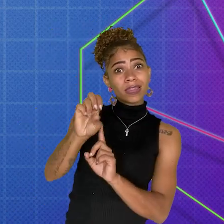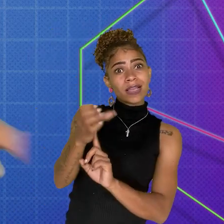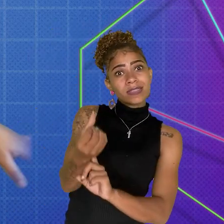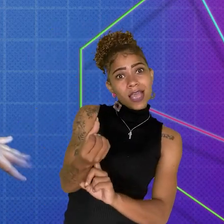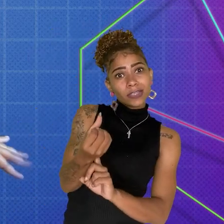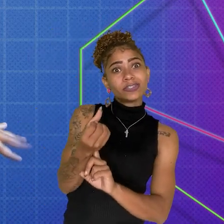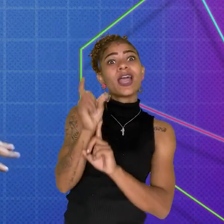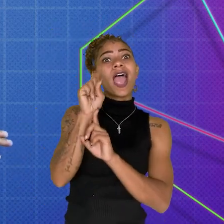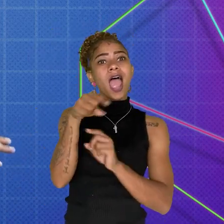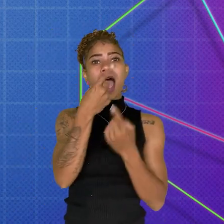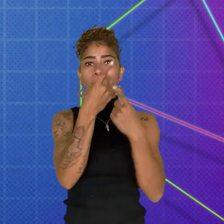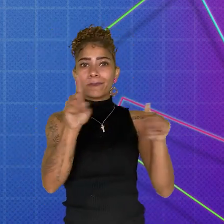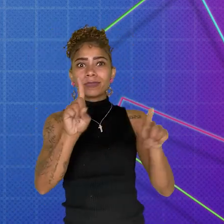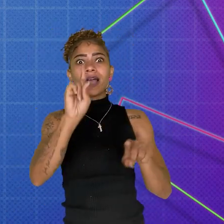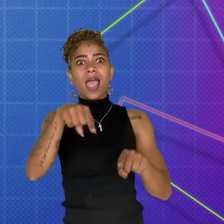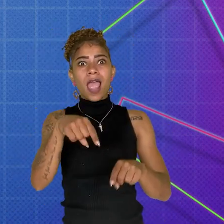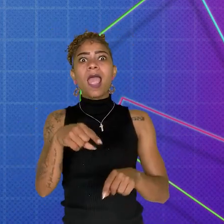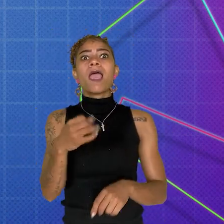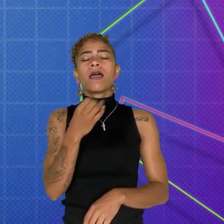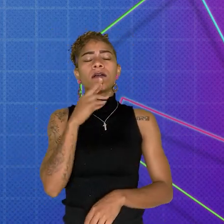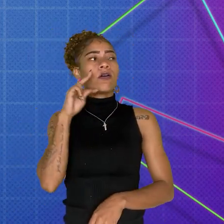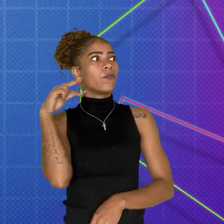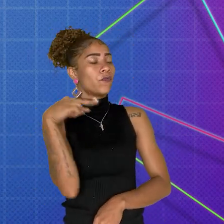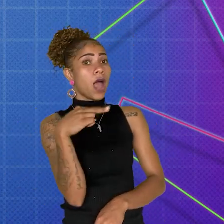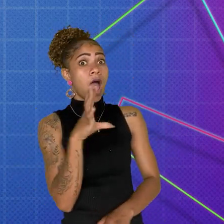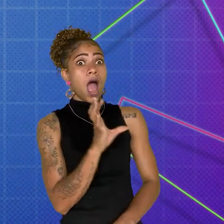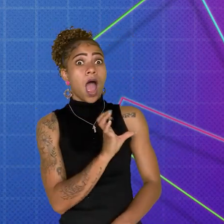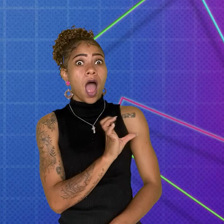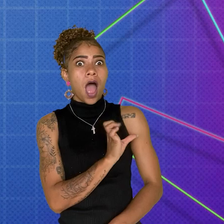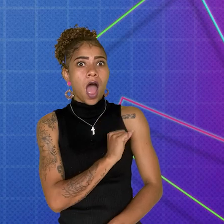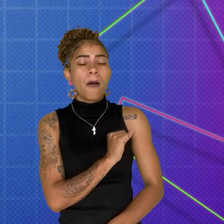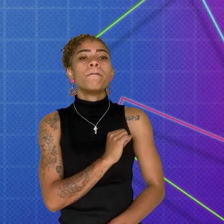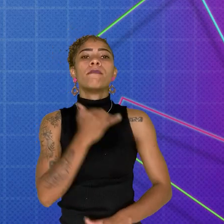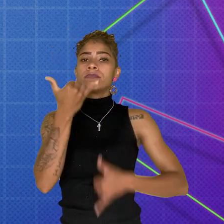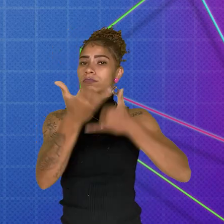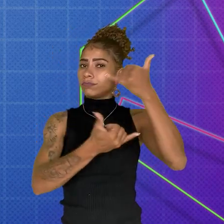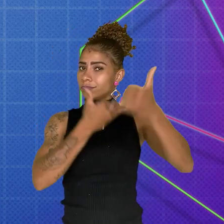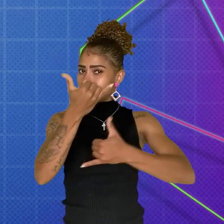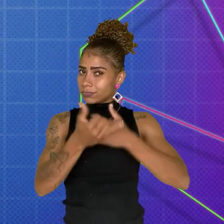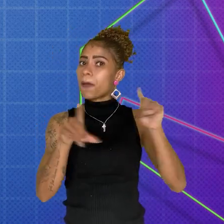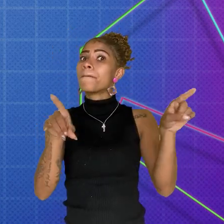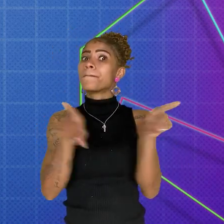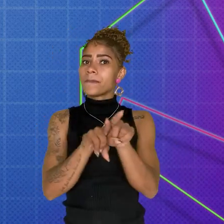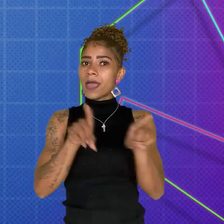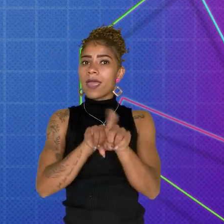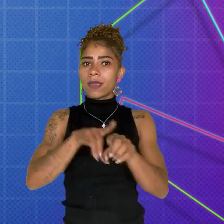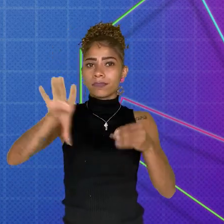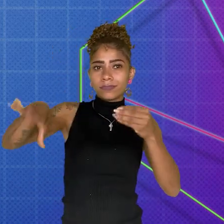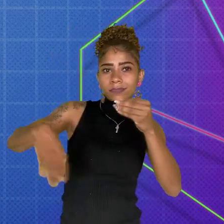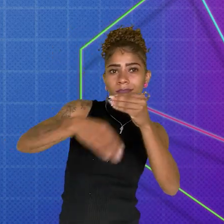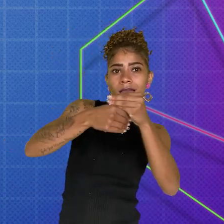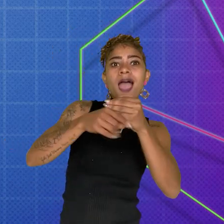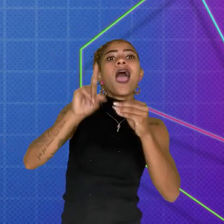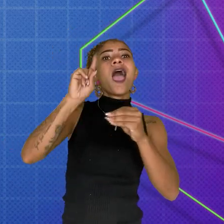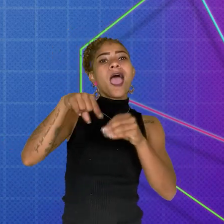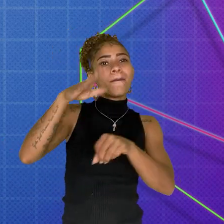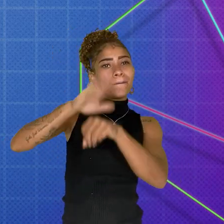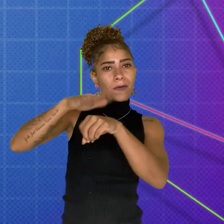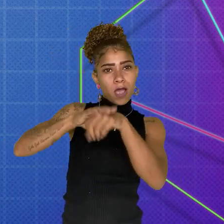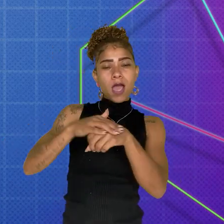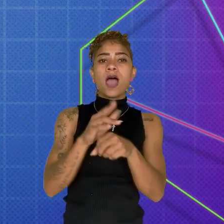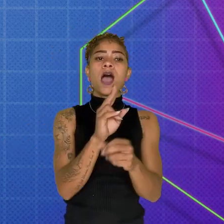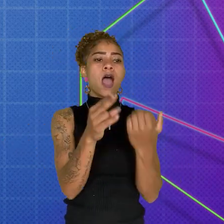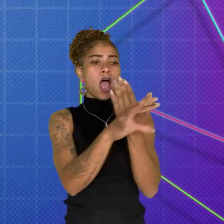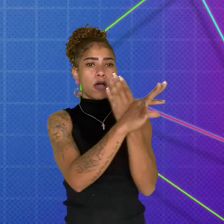A trilha sonora de The Legend of Zelda é uma das mais reconhecidas e adoradas na indústria dos jogos. Também composta por Koji Kondo, a trilha